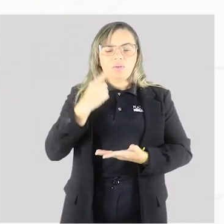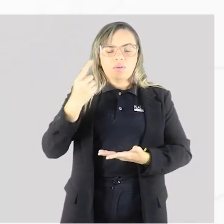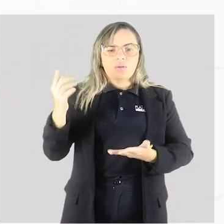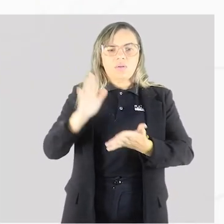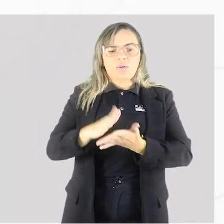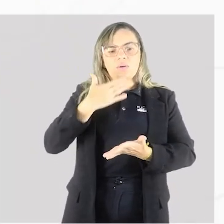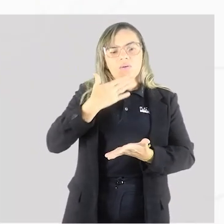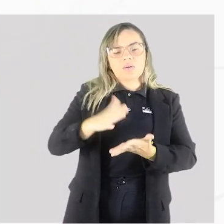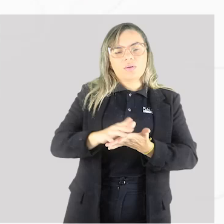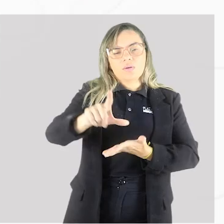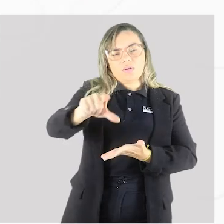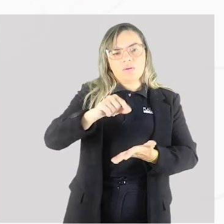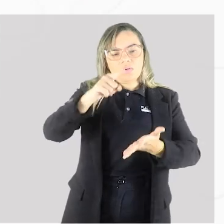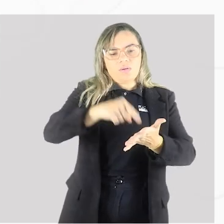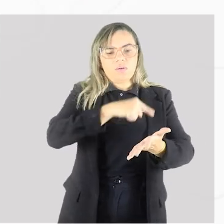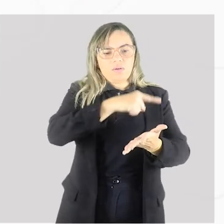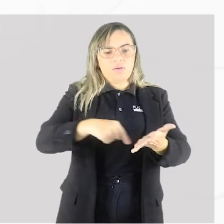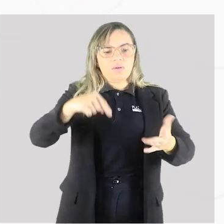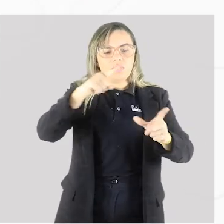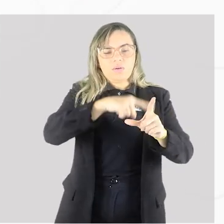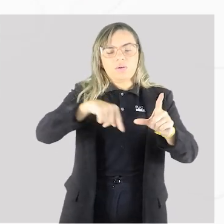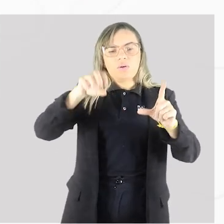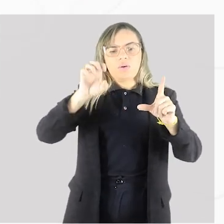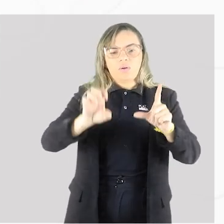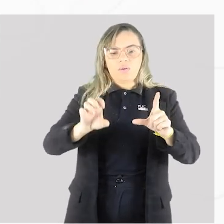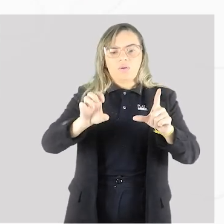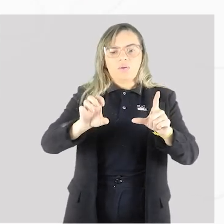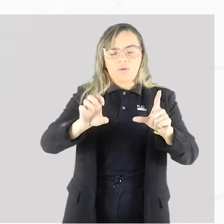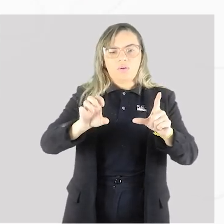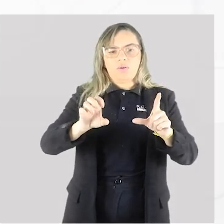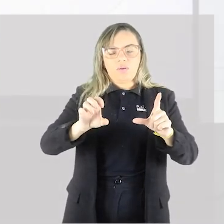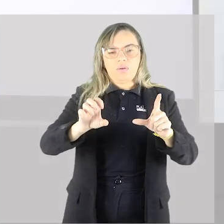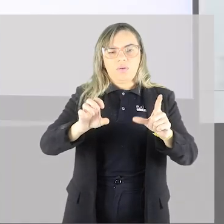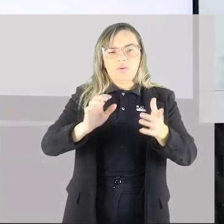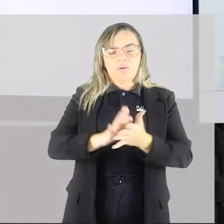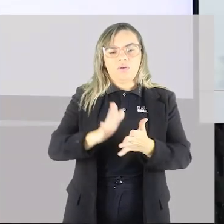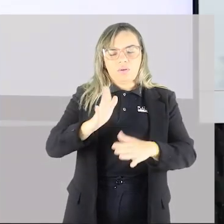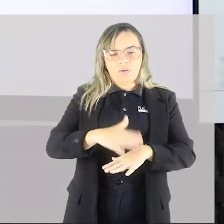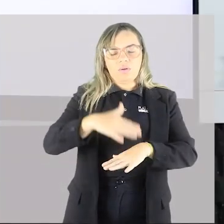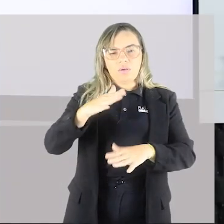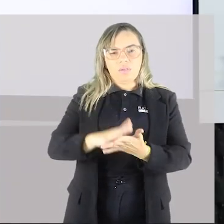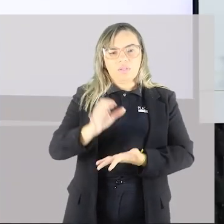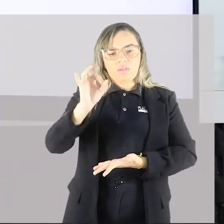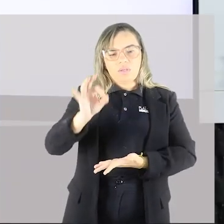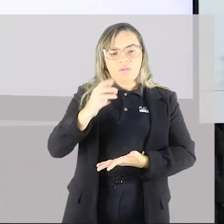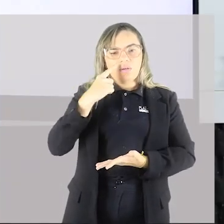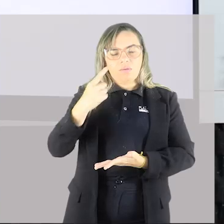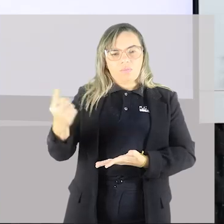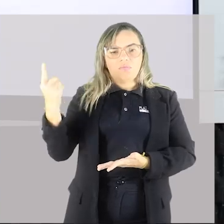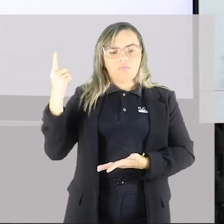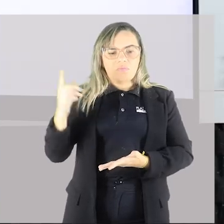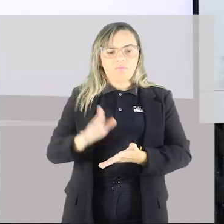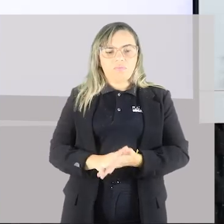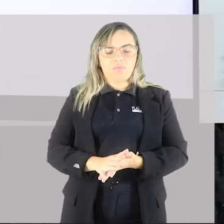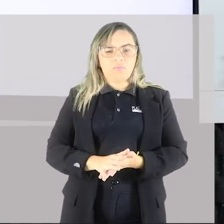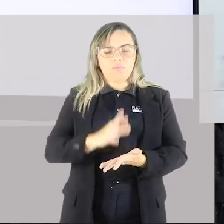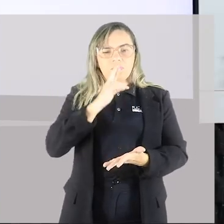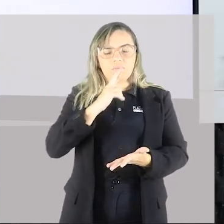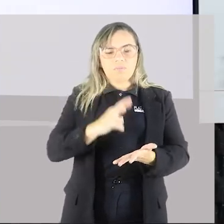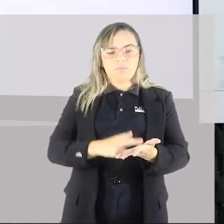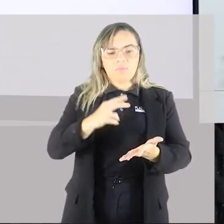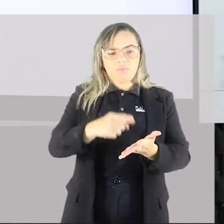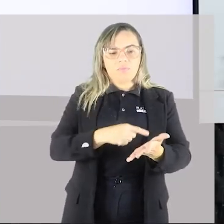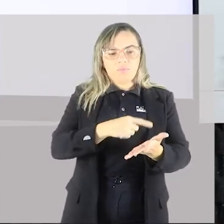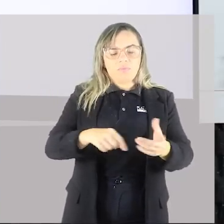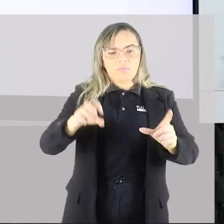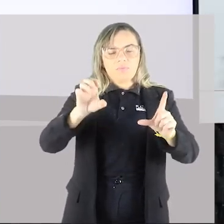peço a vocês que marquem a letra E aí de uma forma mais adequada. Letra E como resposta, marque a